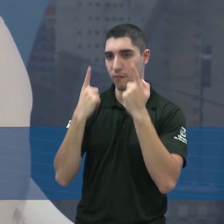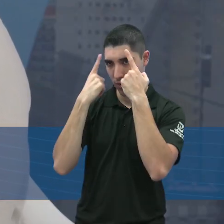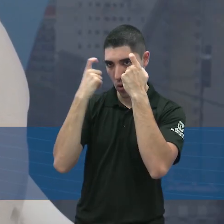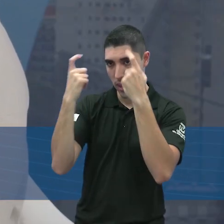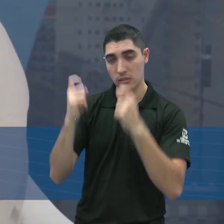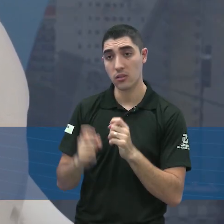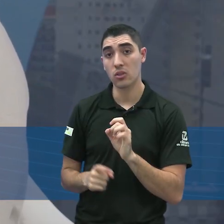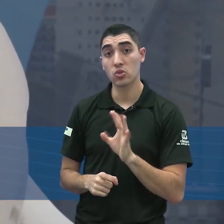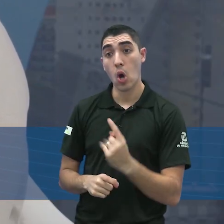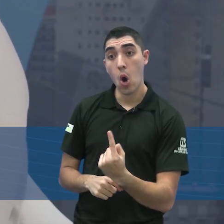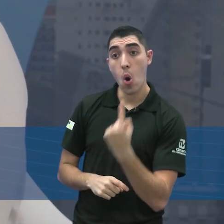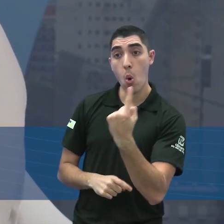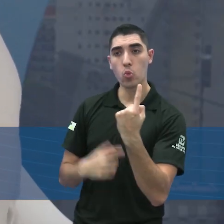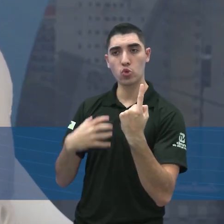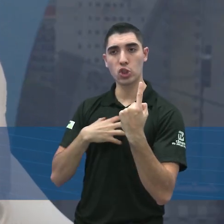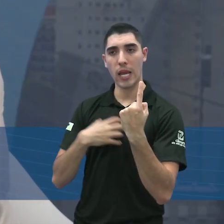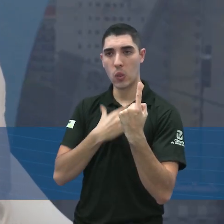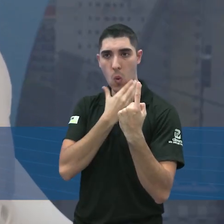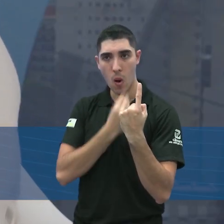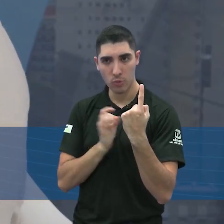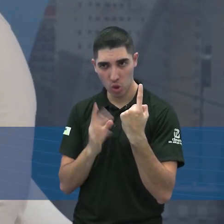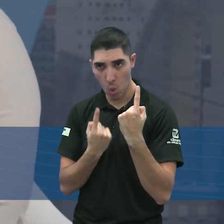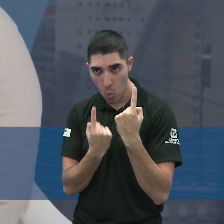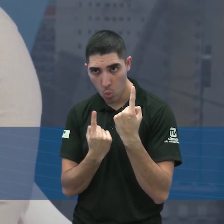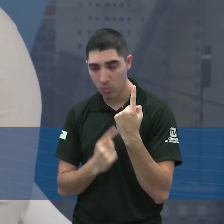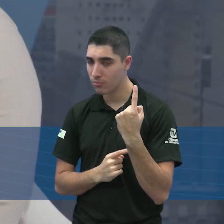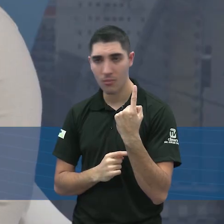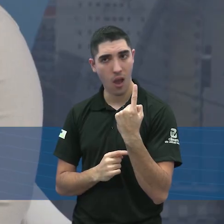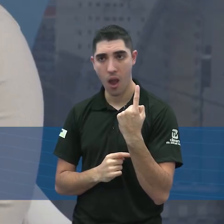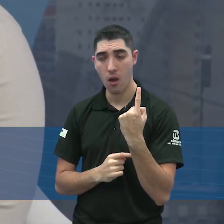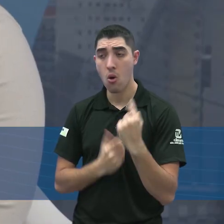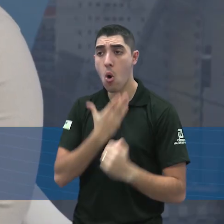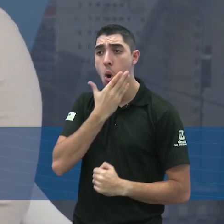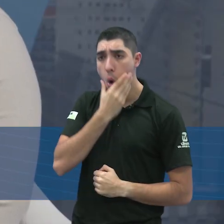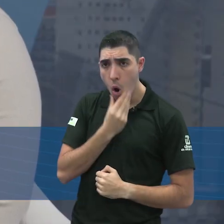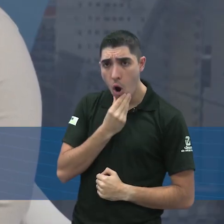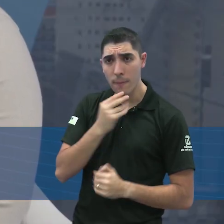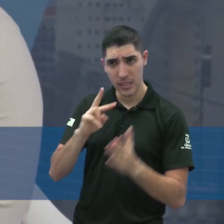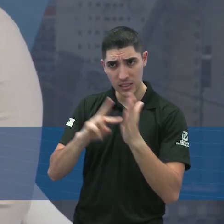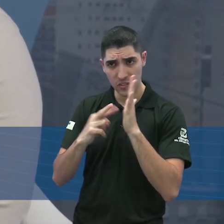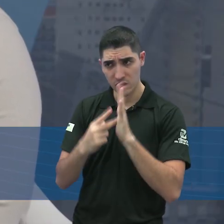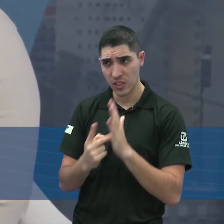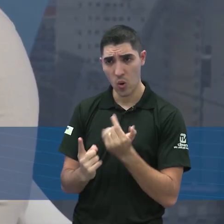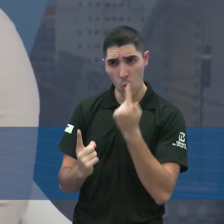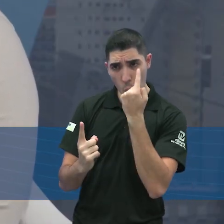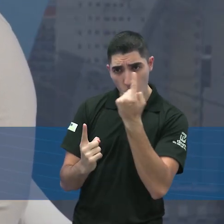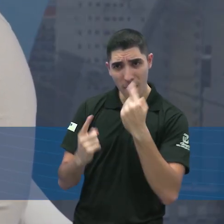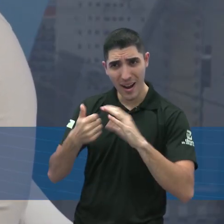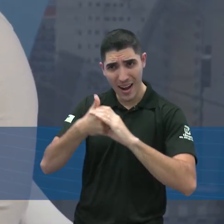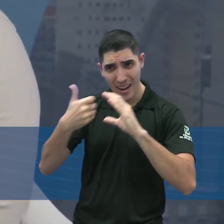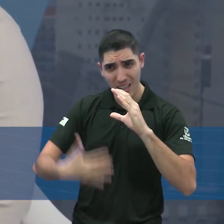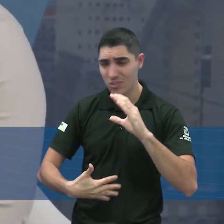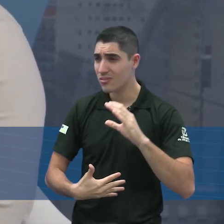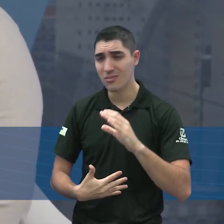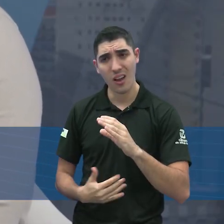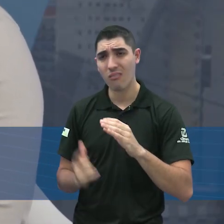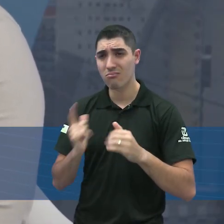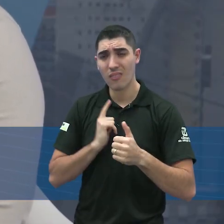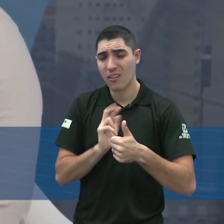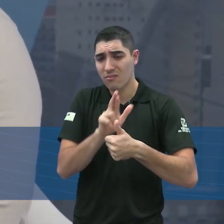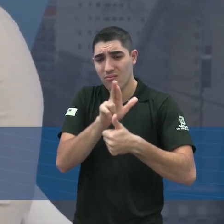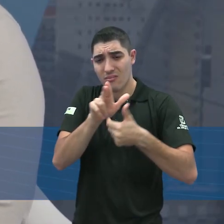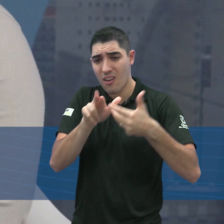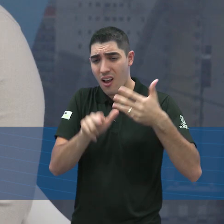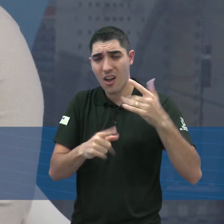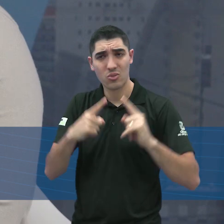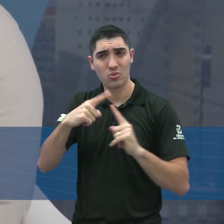sobre isso, né? Não existe um jeito só de ser homem. Né? O homem, ele não se define a partir de uma única característica, ele é amplo, ele é